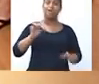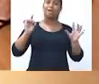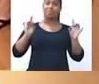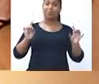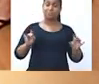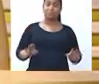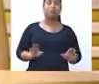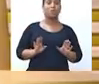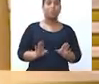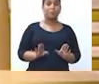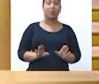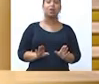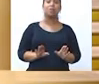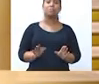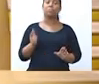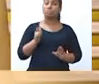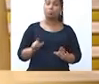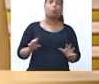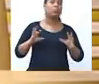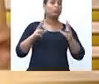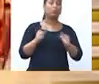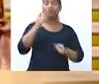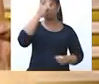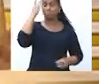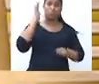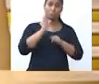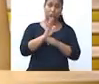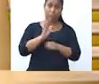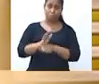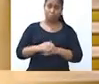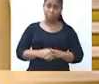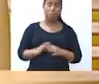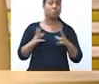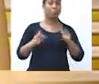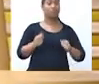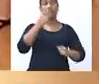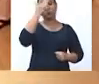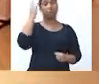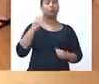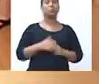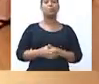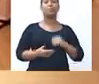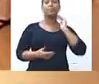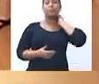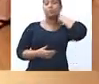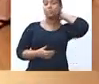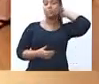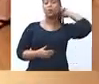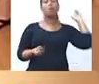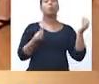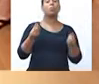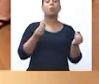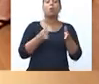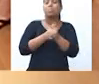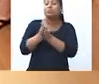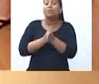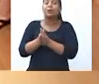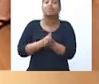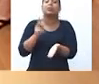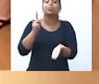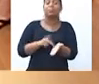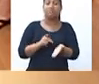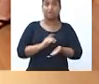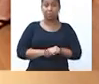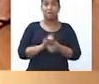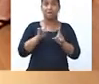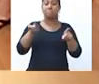especial. Mas aí, de novo, todo mundo ajuda ganhando. Todo mundo. Todo mundo ajuda todo mundo. Todo mundo ganha. E como é que foi, Mônica, entre a expectativa e a realidade